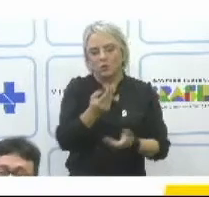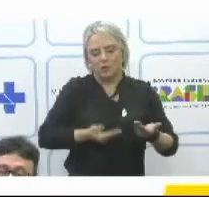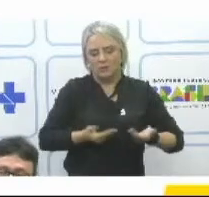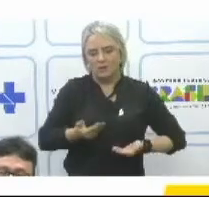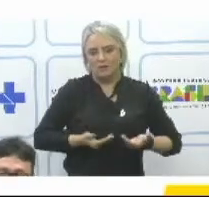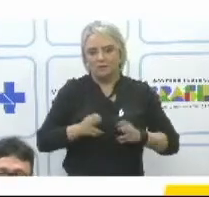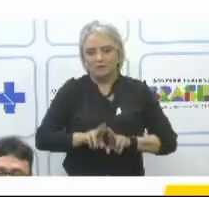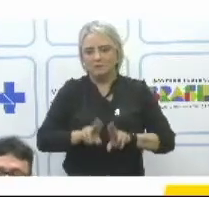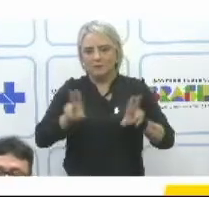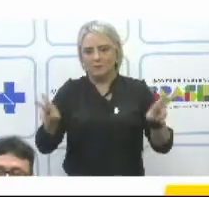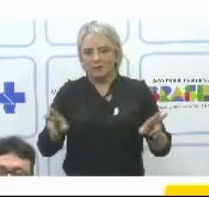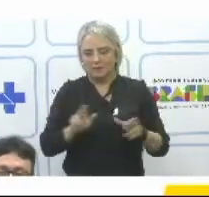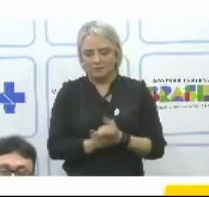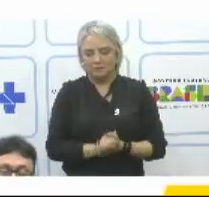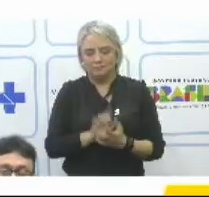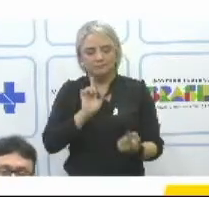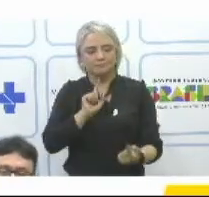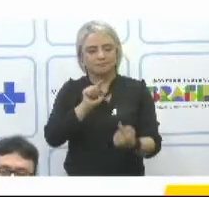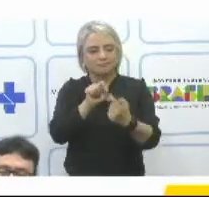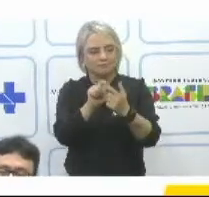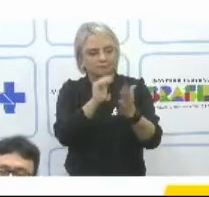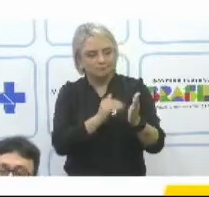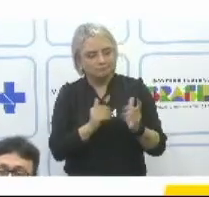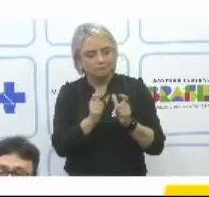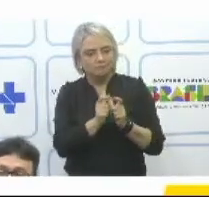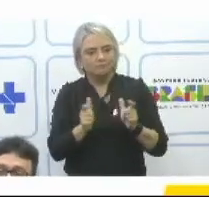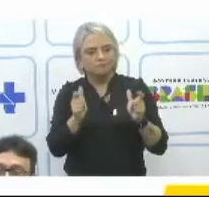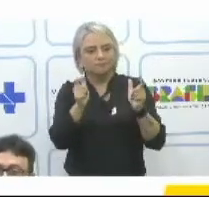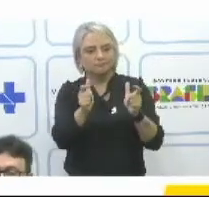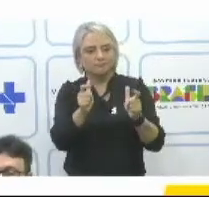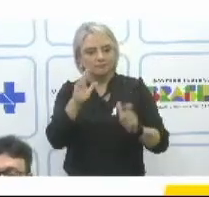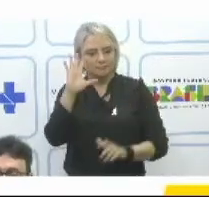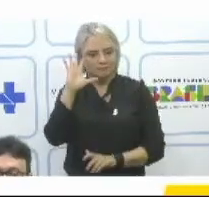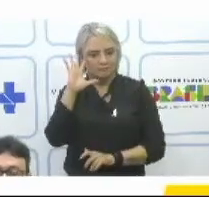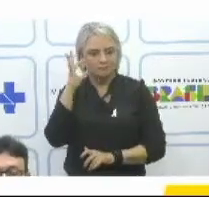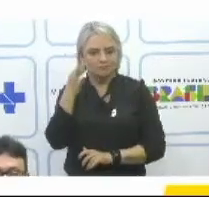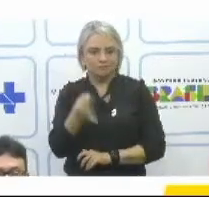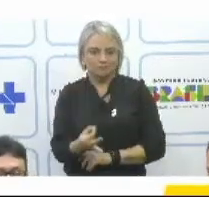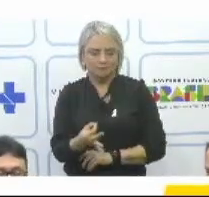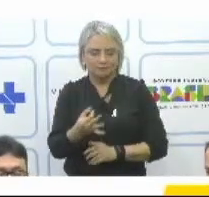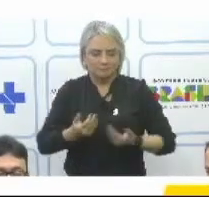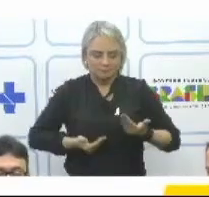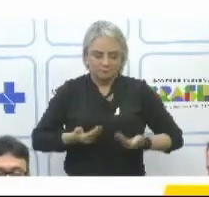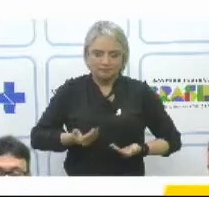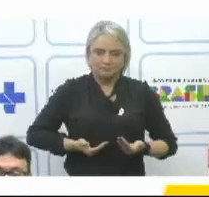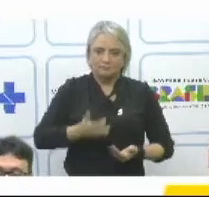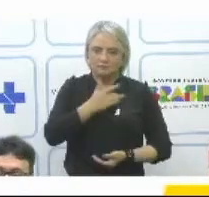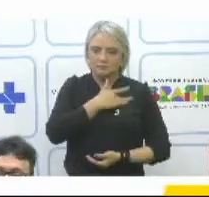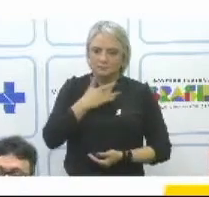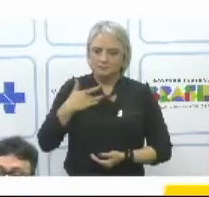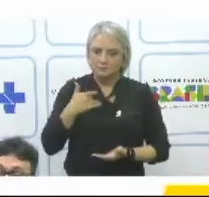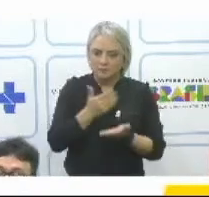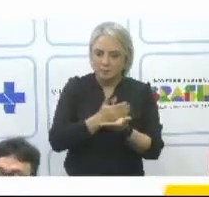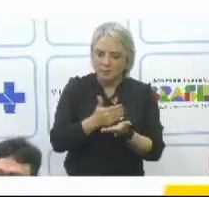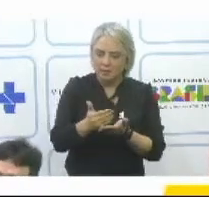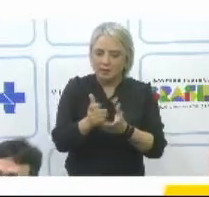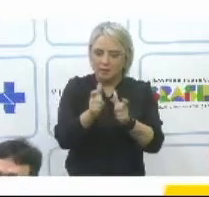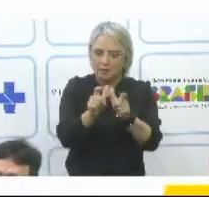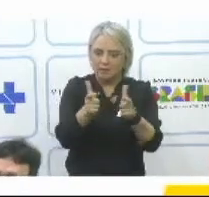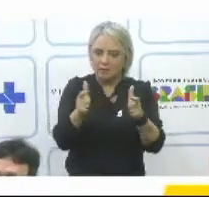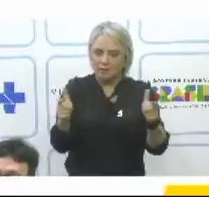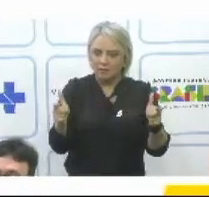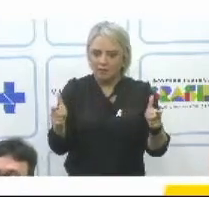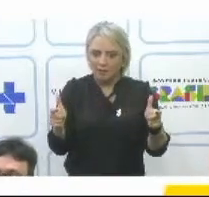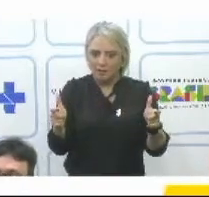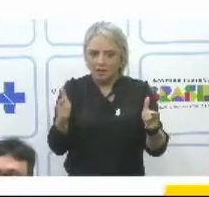O objetivo dessa política é aumentar, né, a resolutividade dos serviços de saúde a partir de uma ampliação do